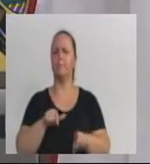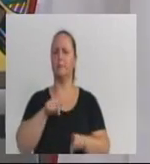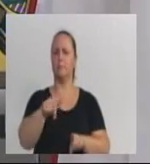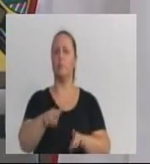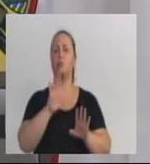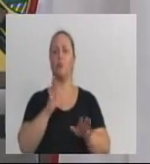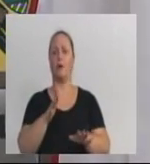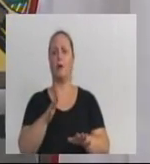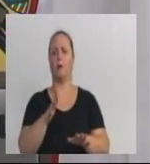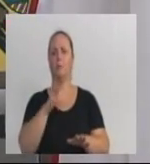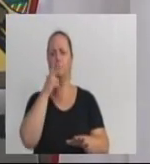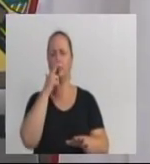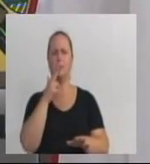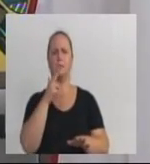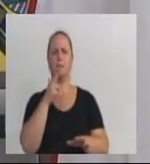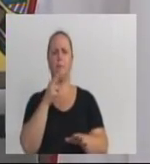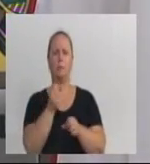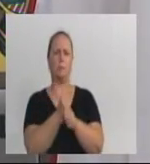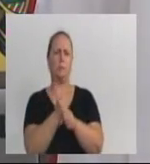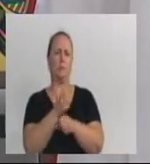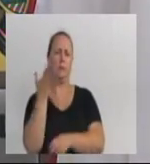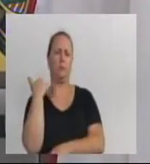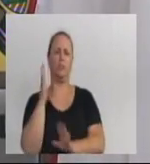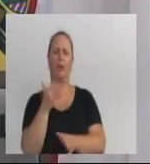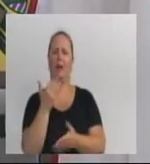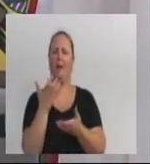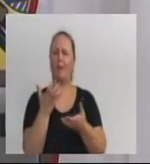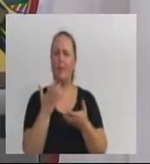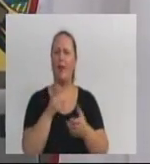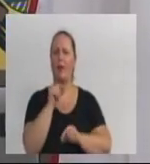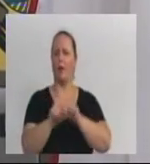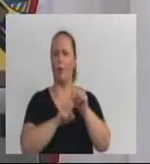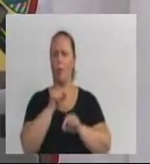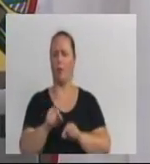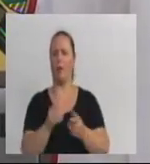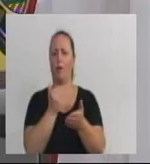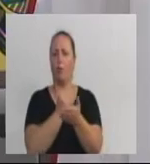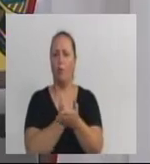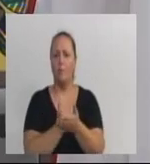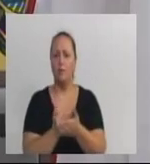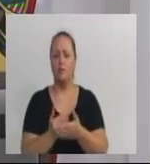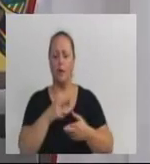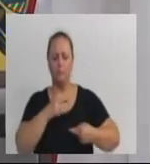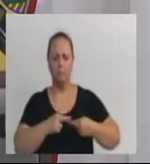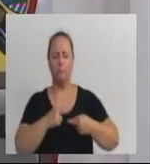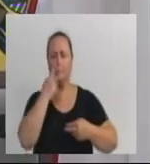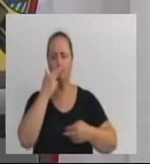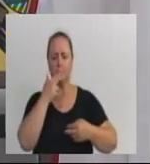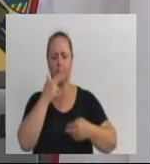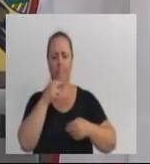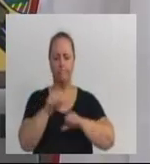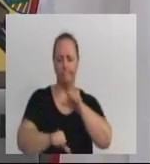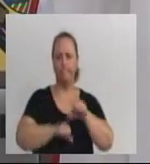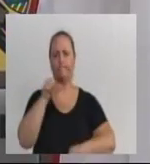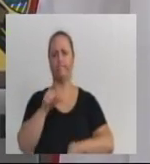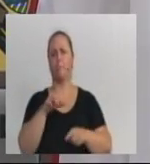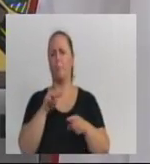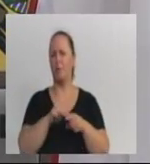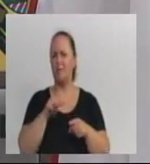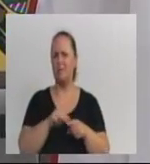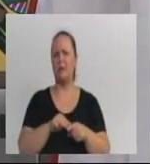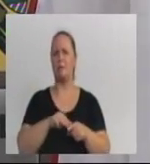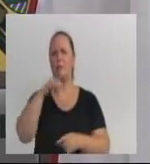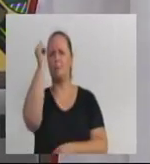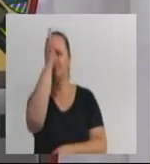aconteceu, abriram mais janelas a cada eleição municipal e nacional.